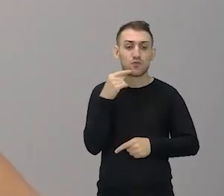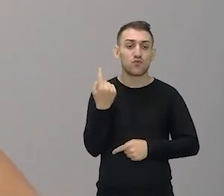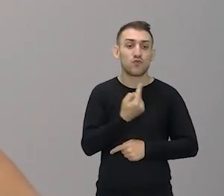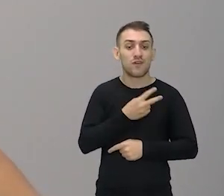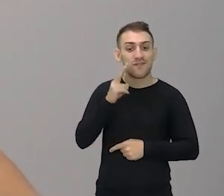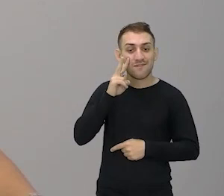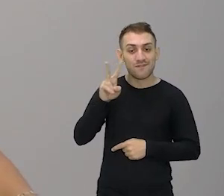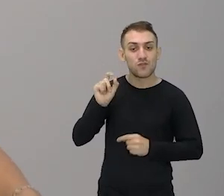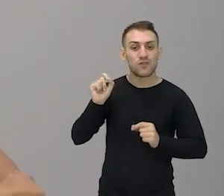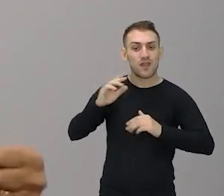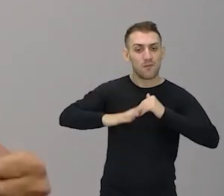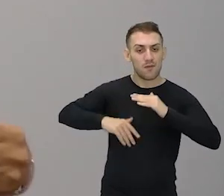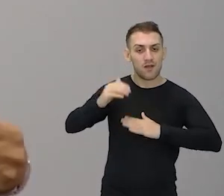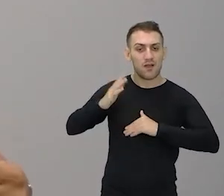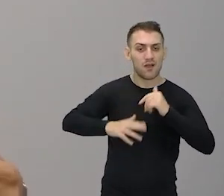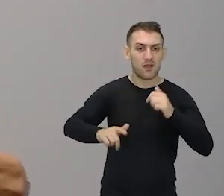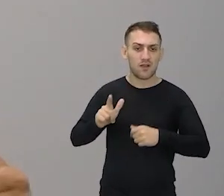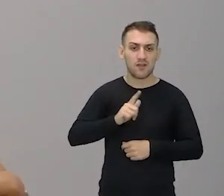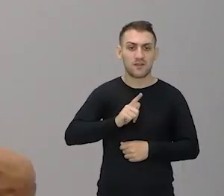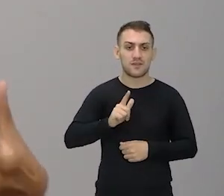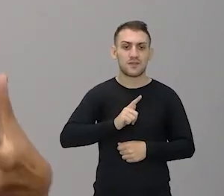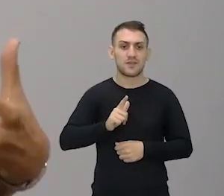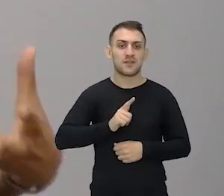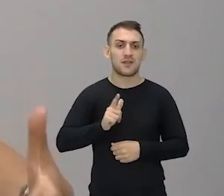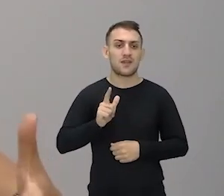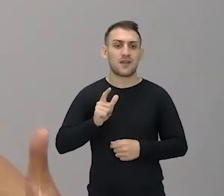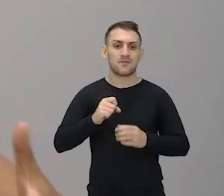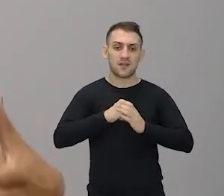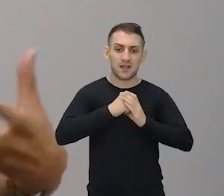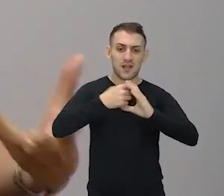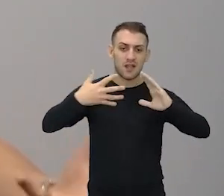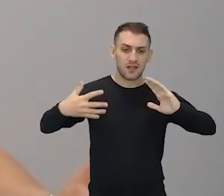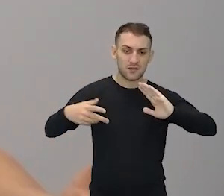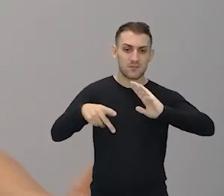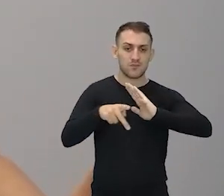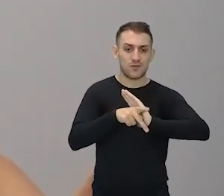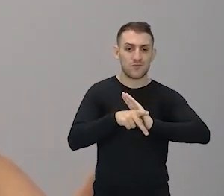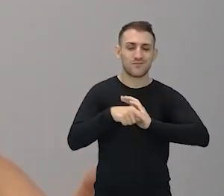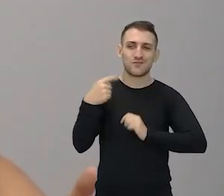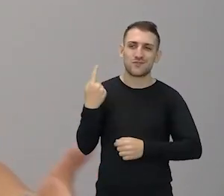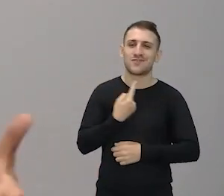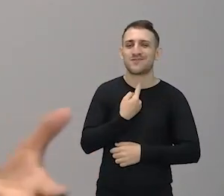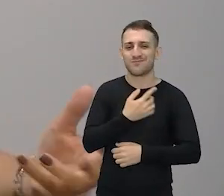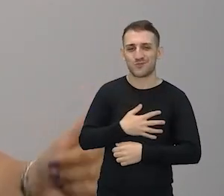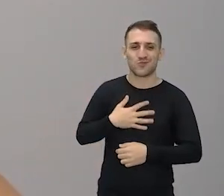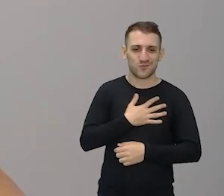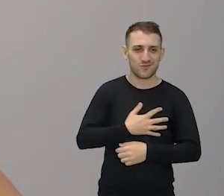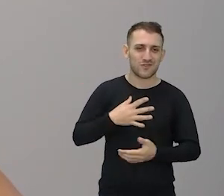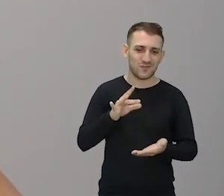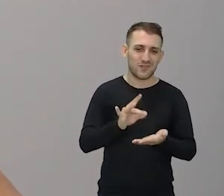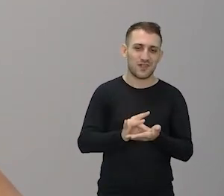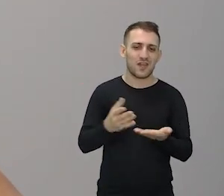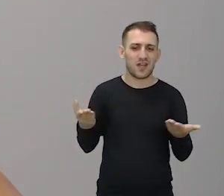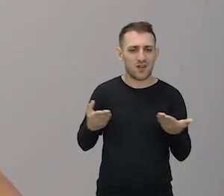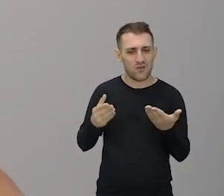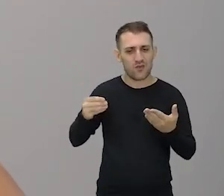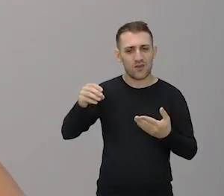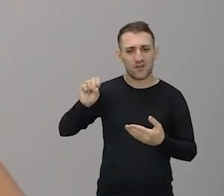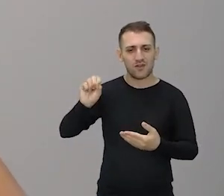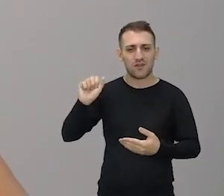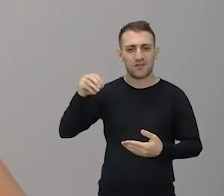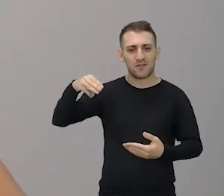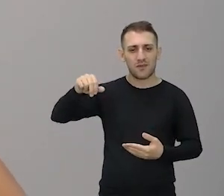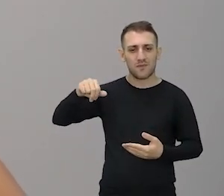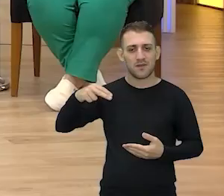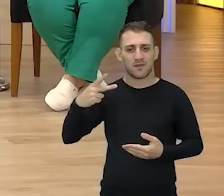essa prática, que trazia, né, essas características, nos encantou. Então, eu passo a palavra para a Samanta para contar